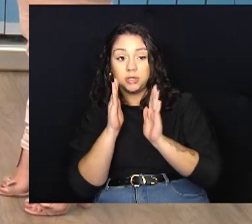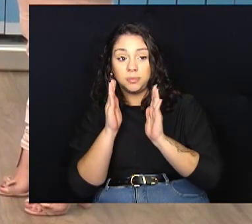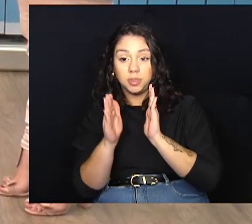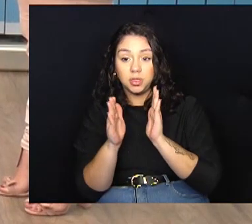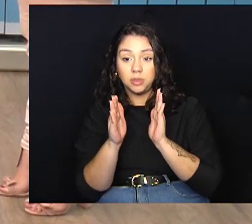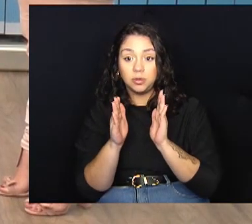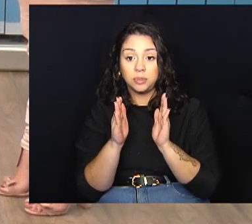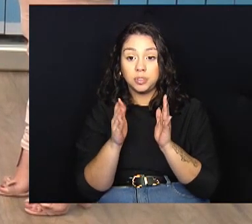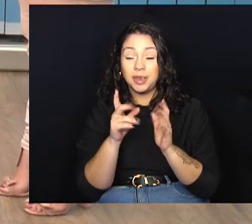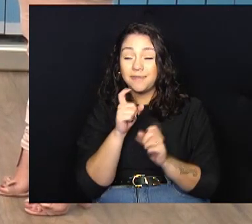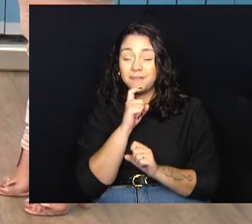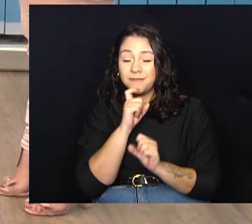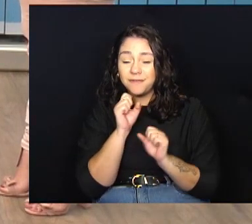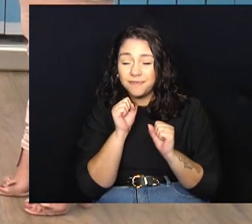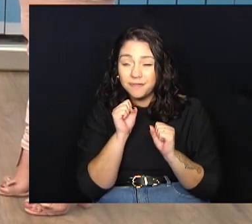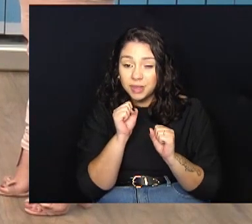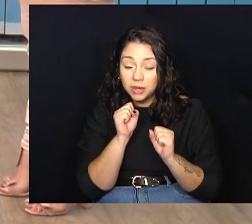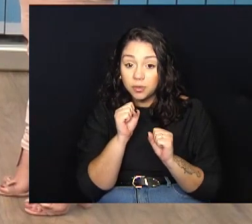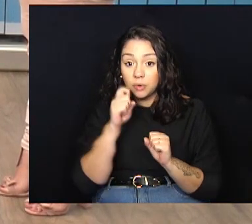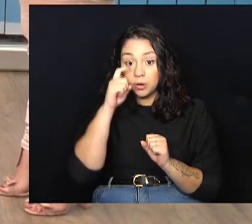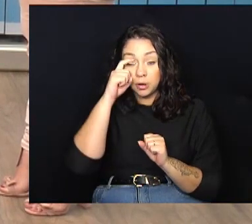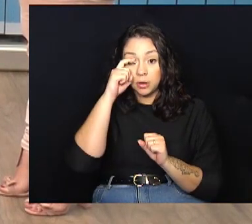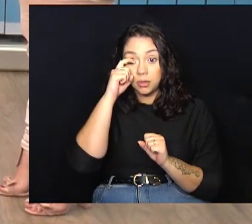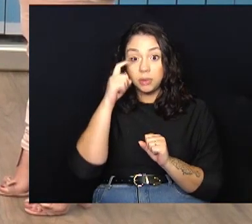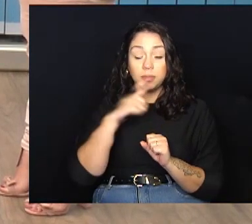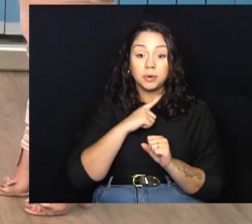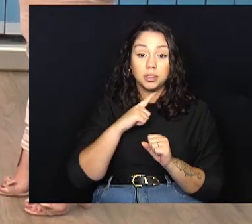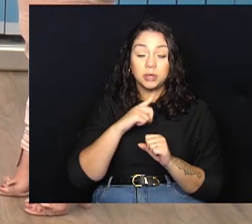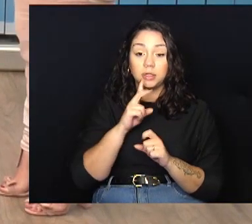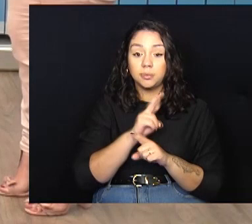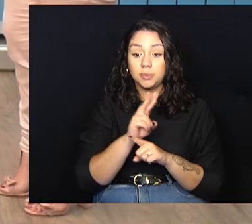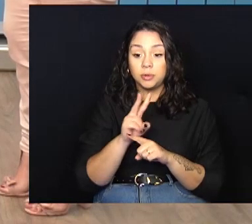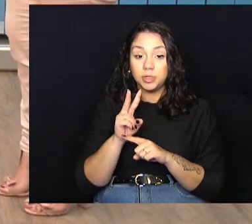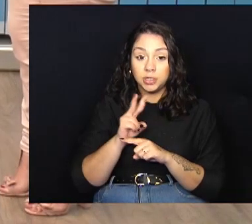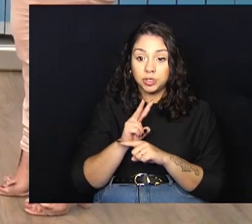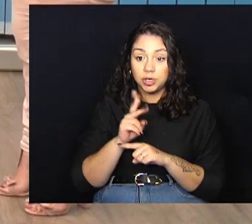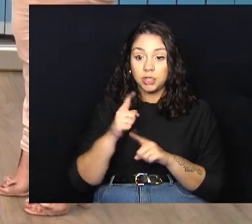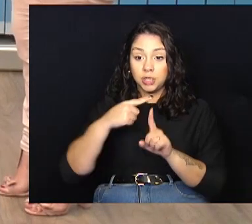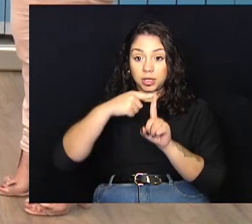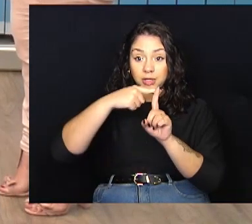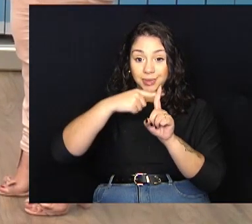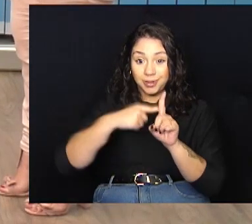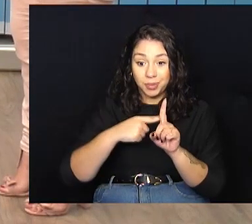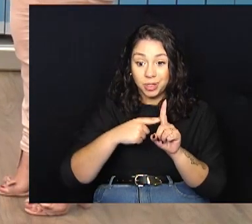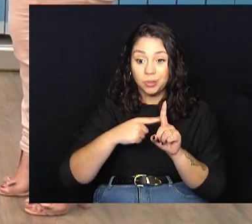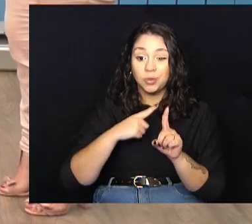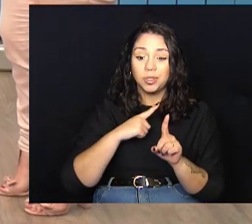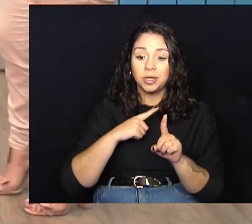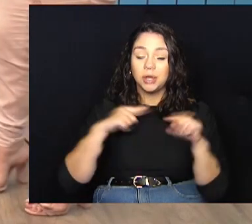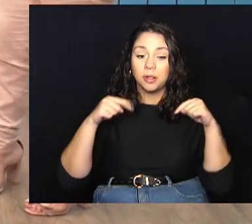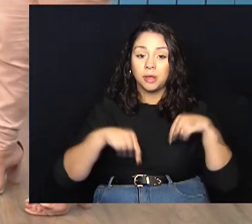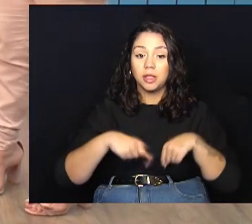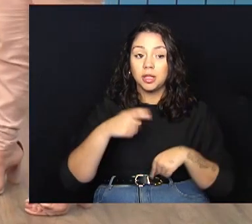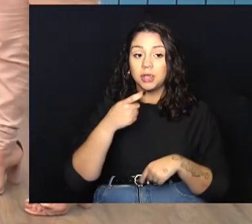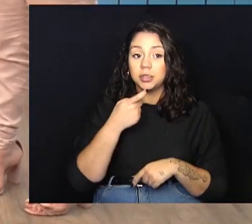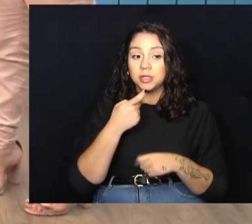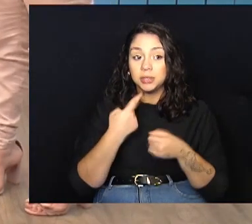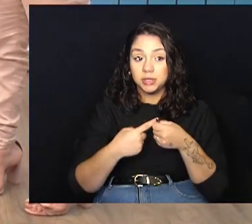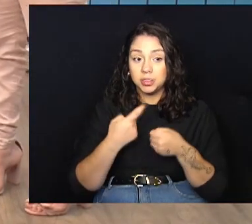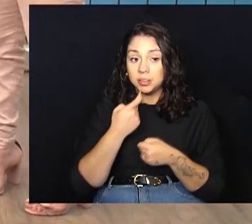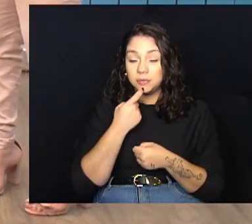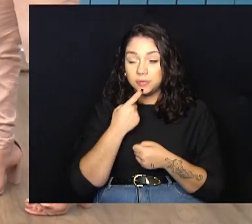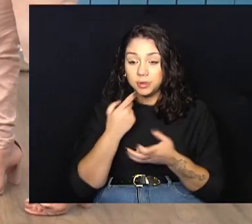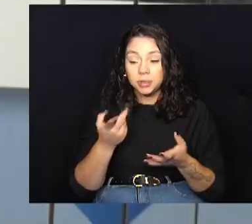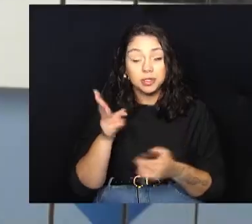intenso frio para que possam se proteger aí dessas baixas temperaturas que tem ocorrido aqui na cidade de Campinas e